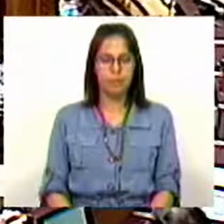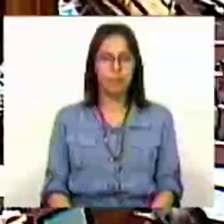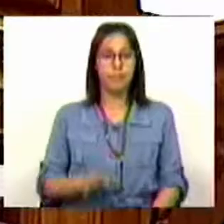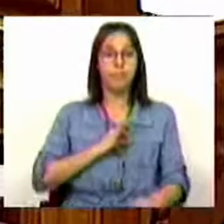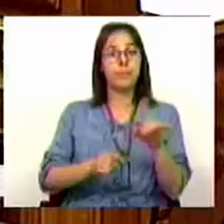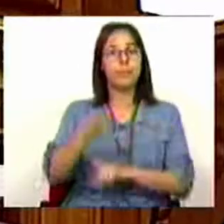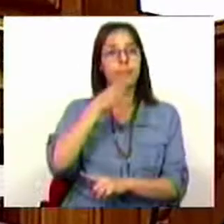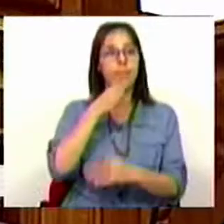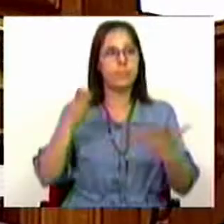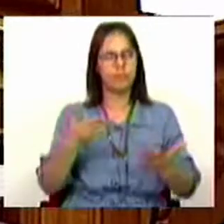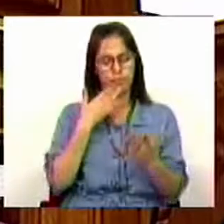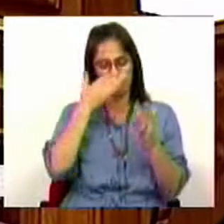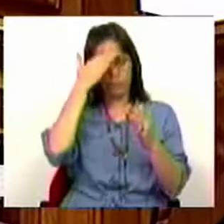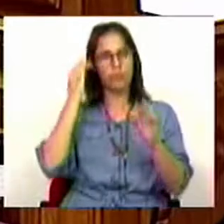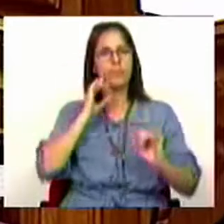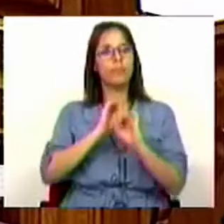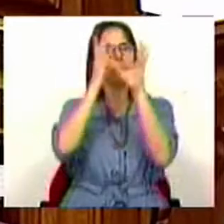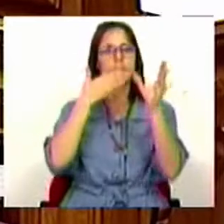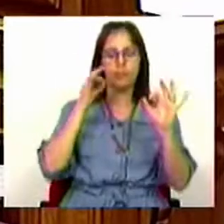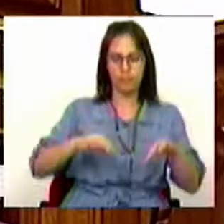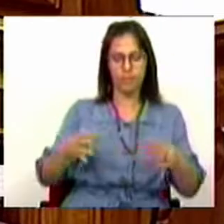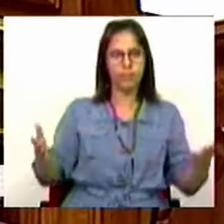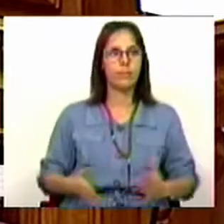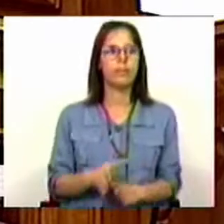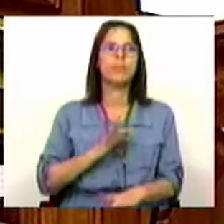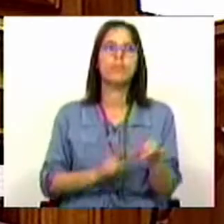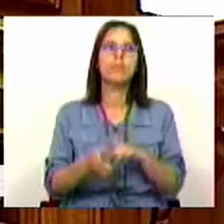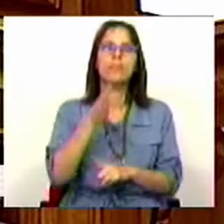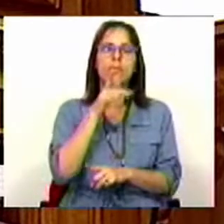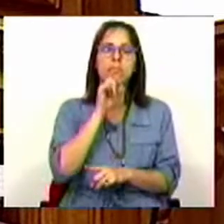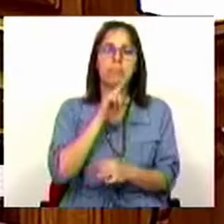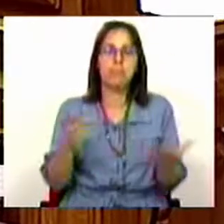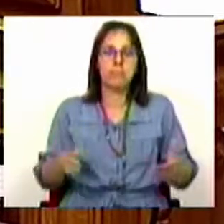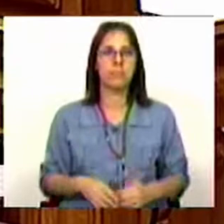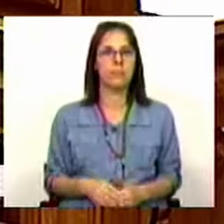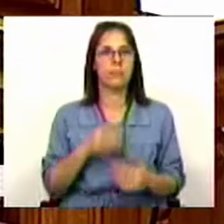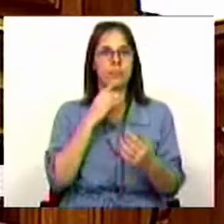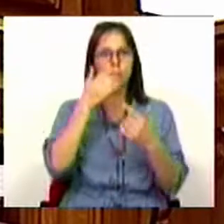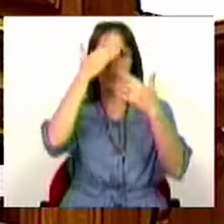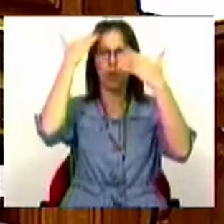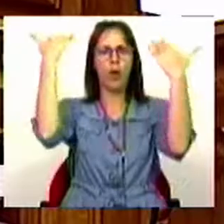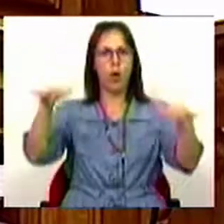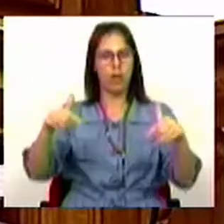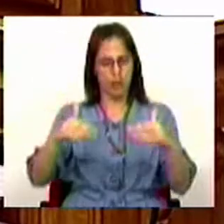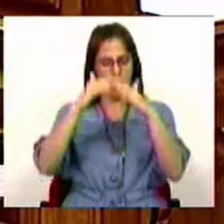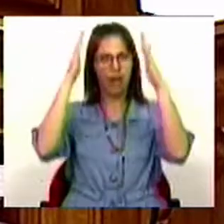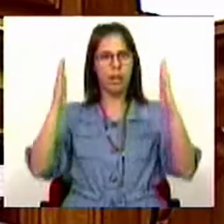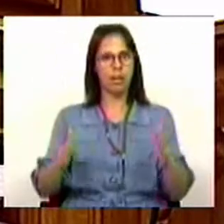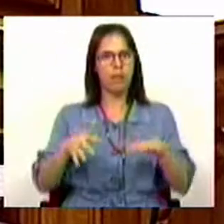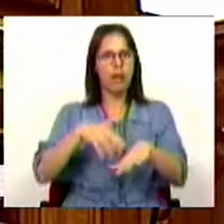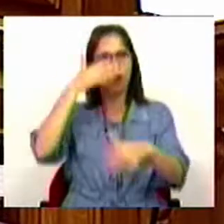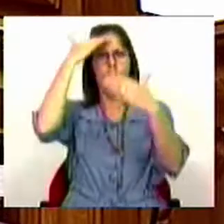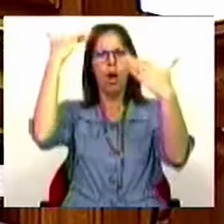Senhora Deputada... Senhor Deputado, eu creio que está claro, eu agradecia concluir-se. A Senhora Deputada pode discutir tudo aqui nesta Câmara.